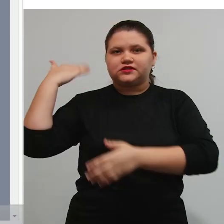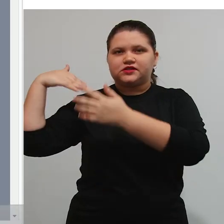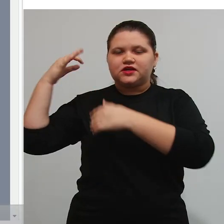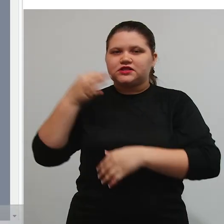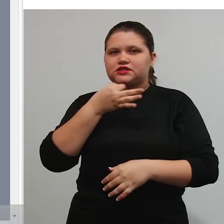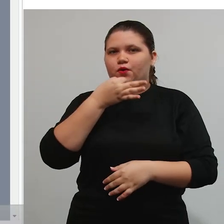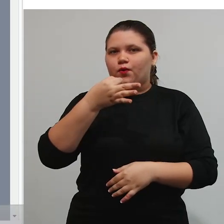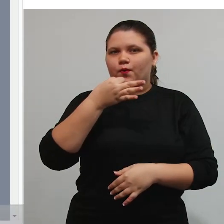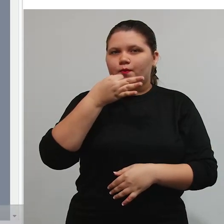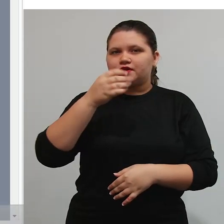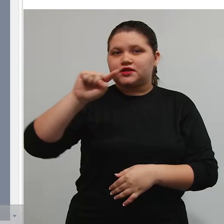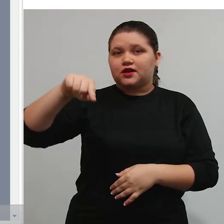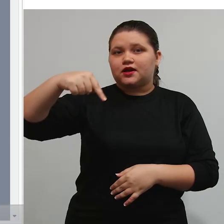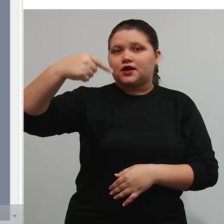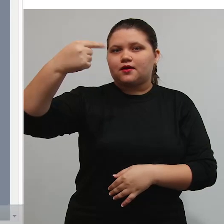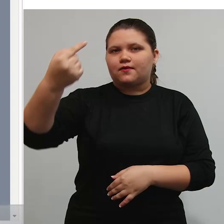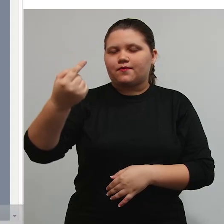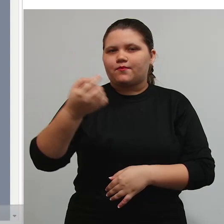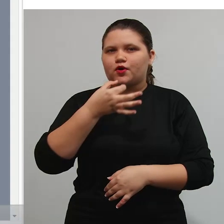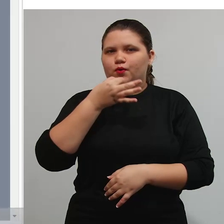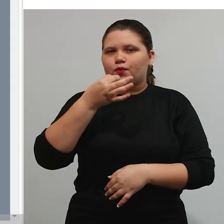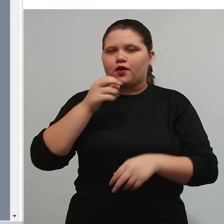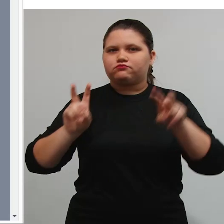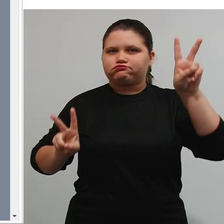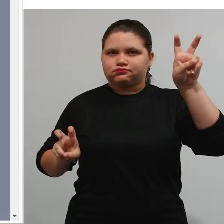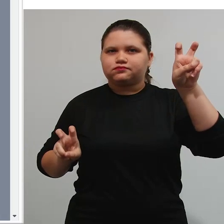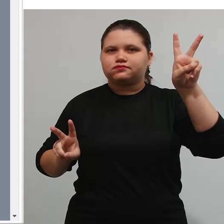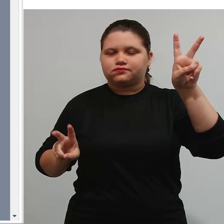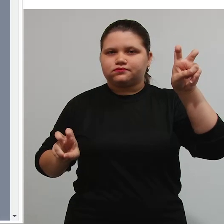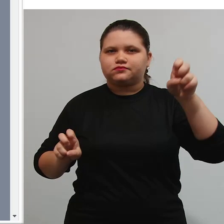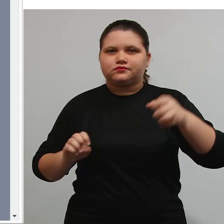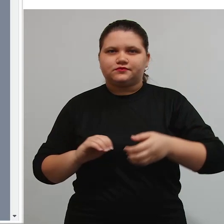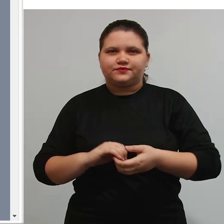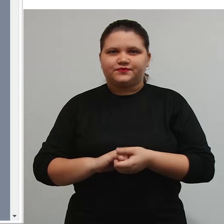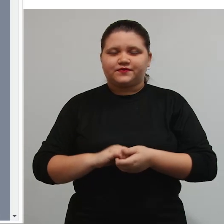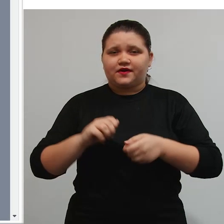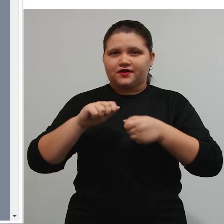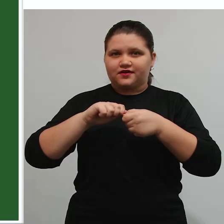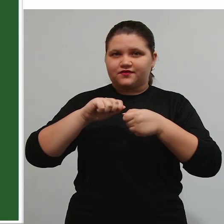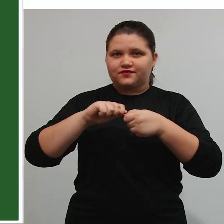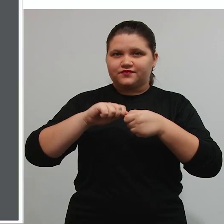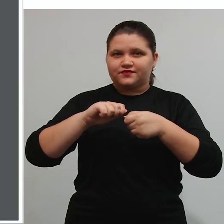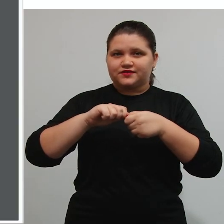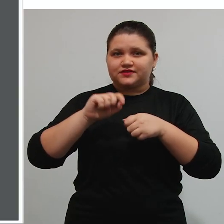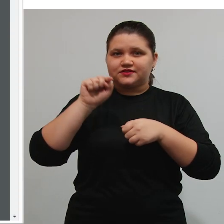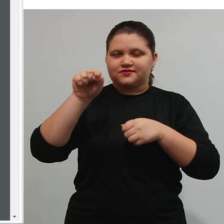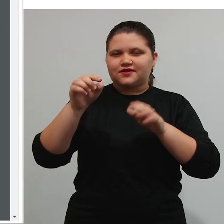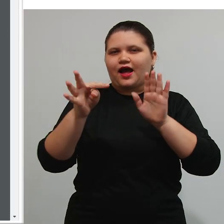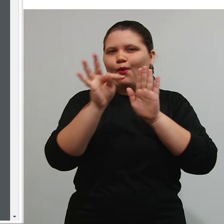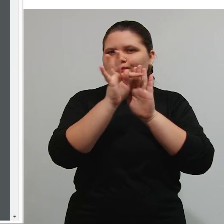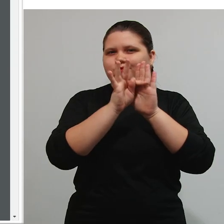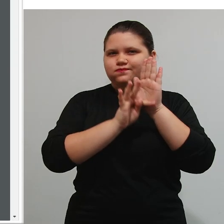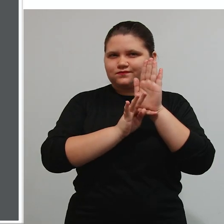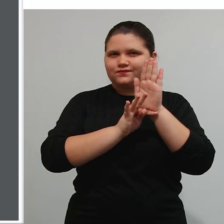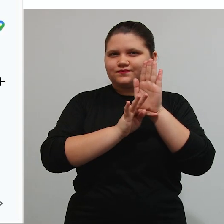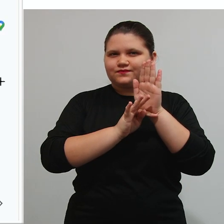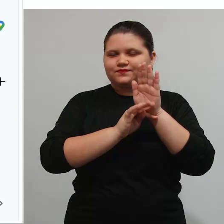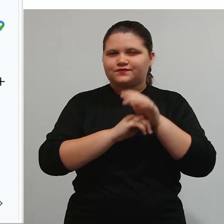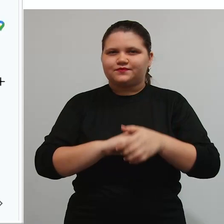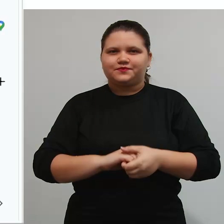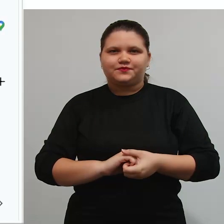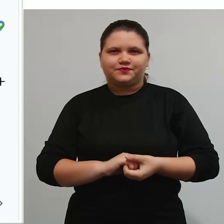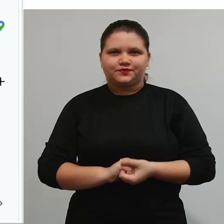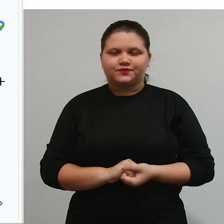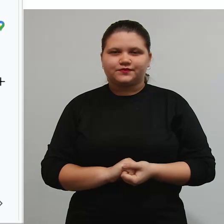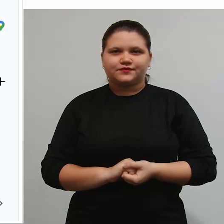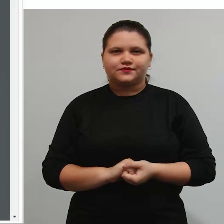comentário depois da citação. Vamos fazer lá, né, no nosso texto. Eu vou abrir aqui o livro da Pedagogia